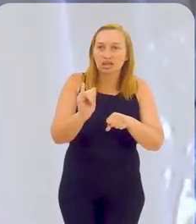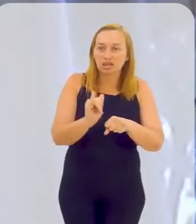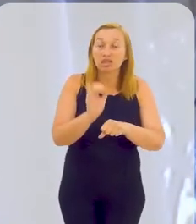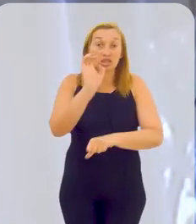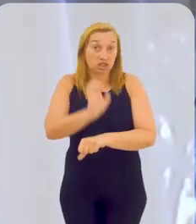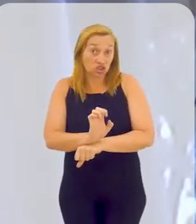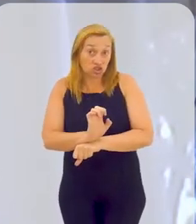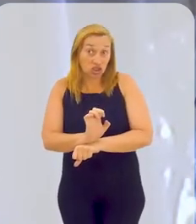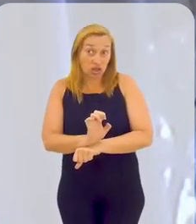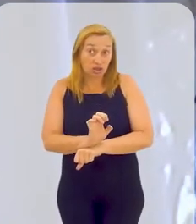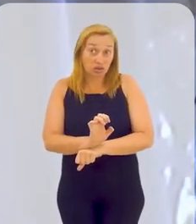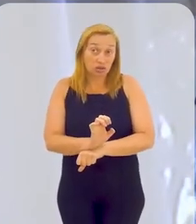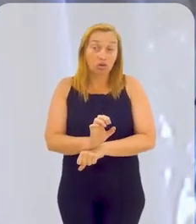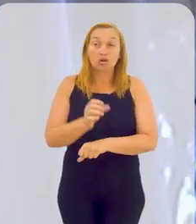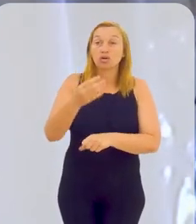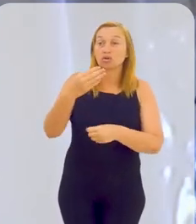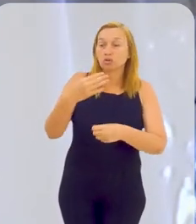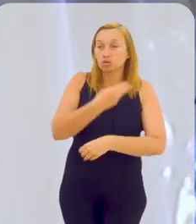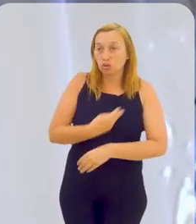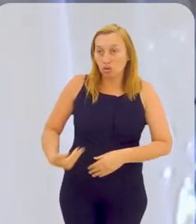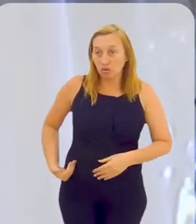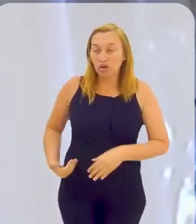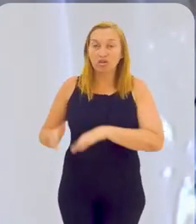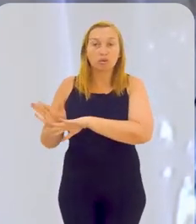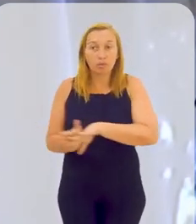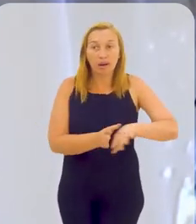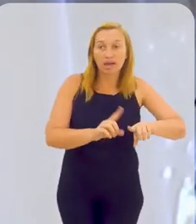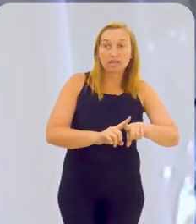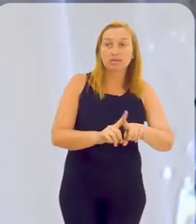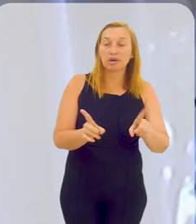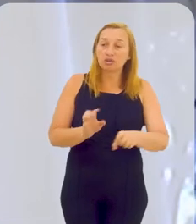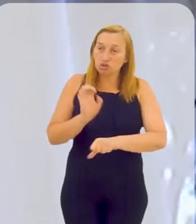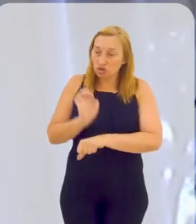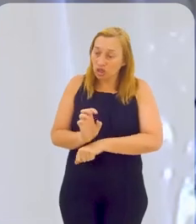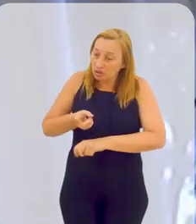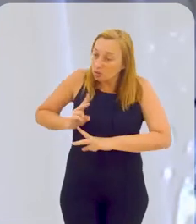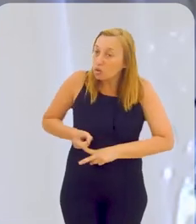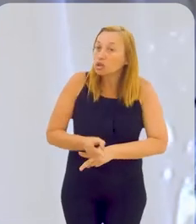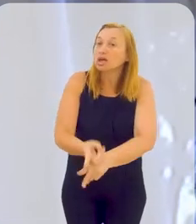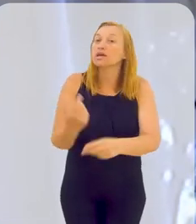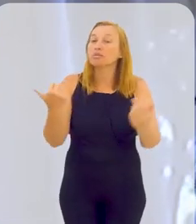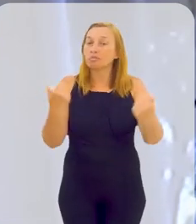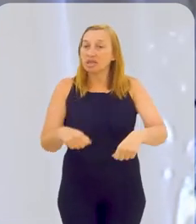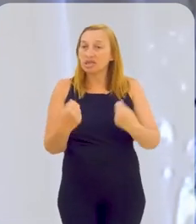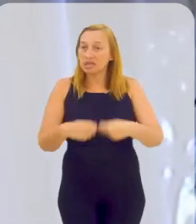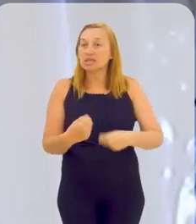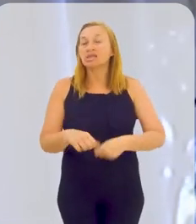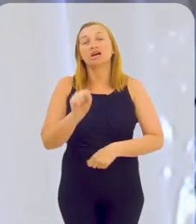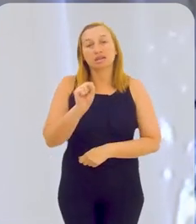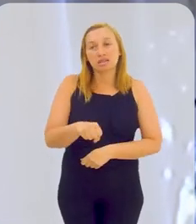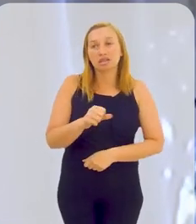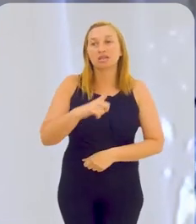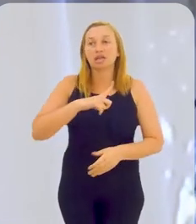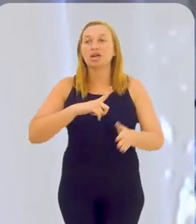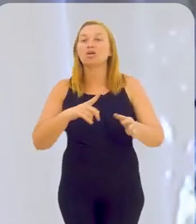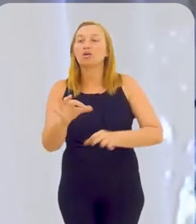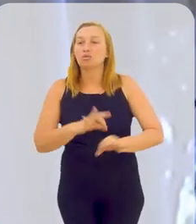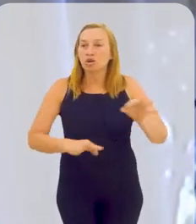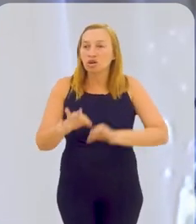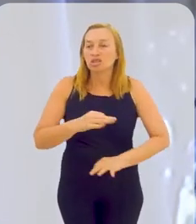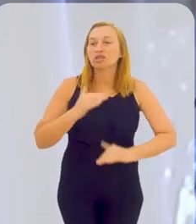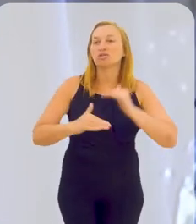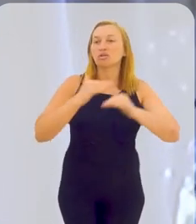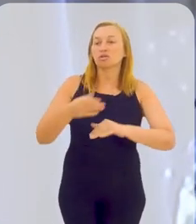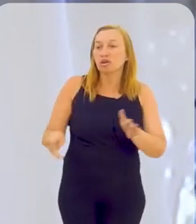de Estado, né? Os governos passam, o Estado fica, e a gente precisa ter aí, sim, um projeto